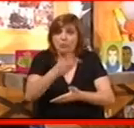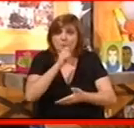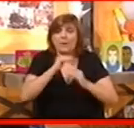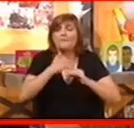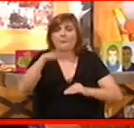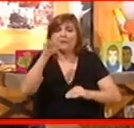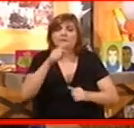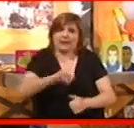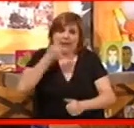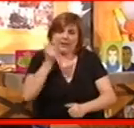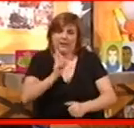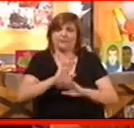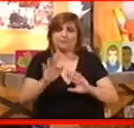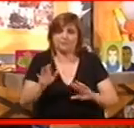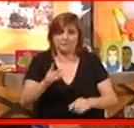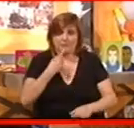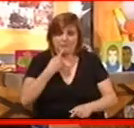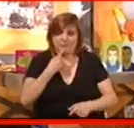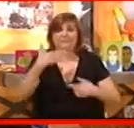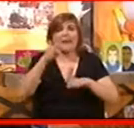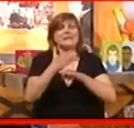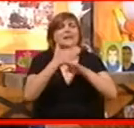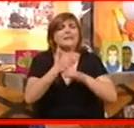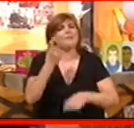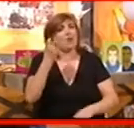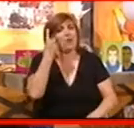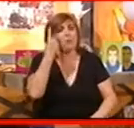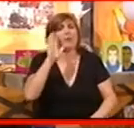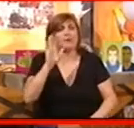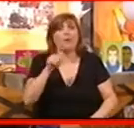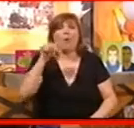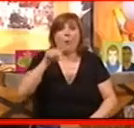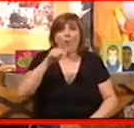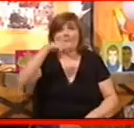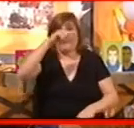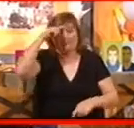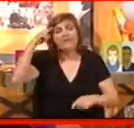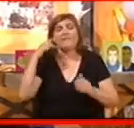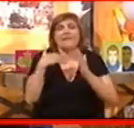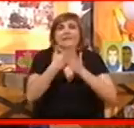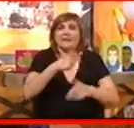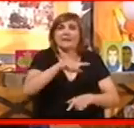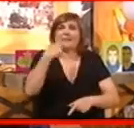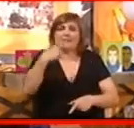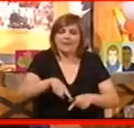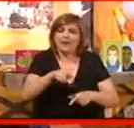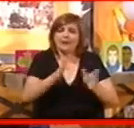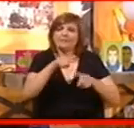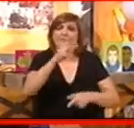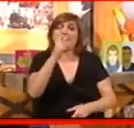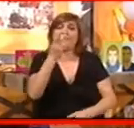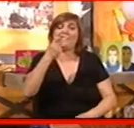Compreendido? Capricho. Mas espera aí, falta só uma coisa. É que hoje, para dificultar a vida a estes senhores, temos aqui uma embalagem de